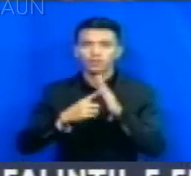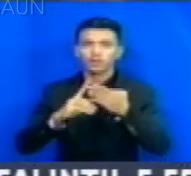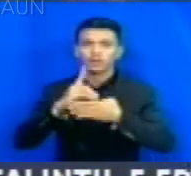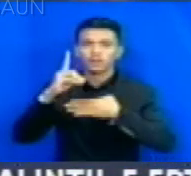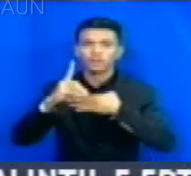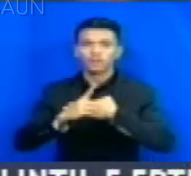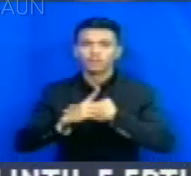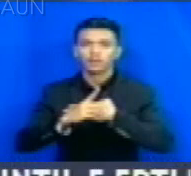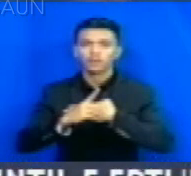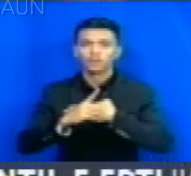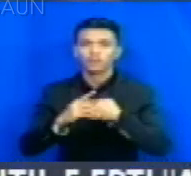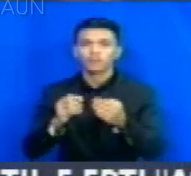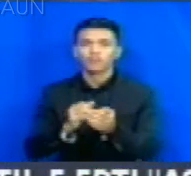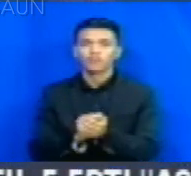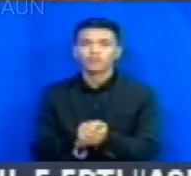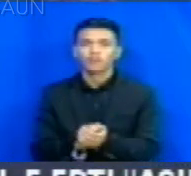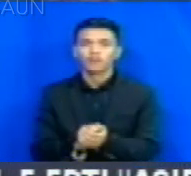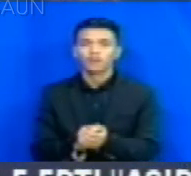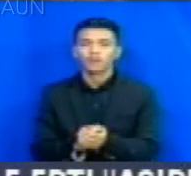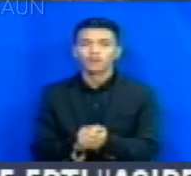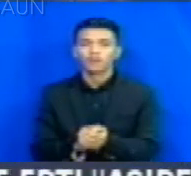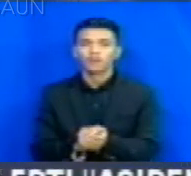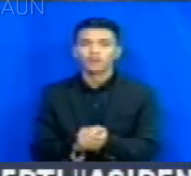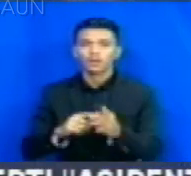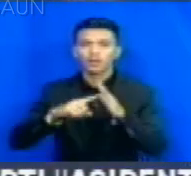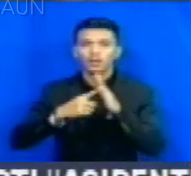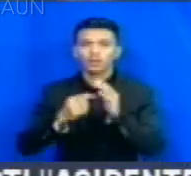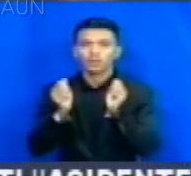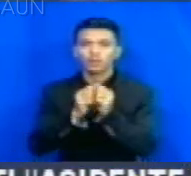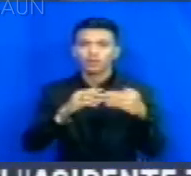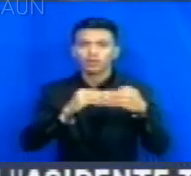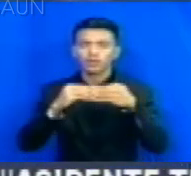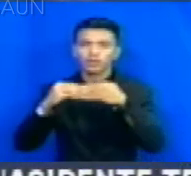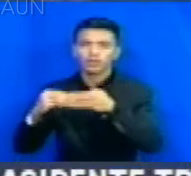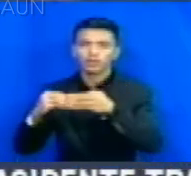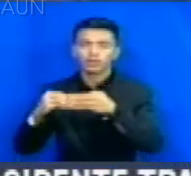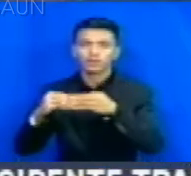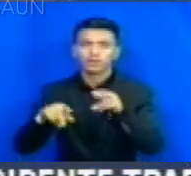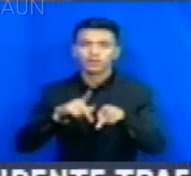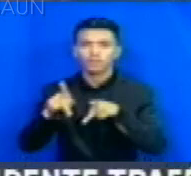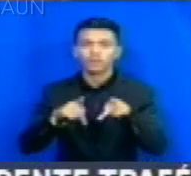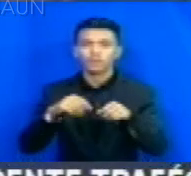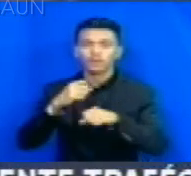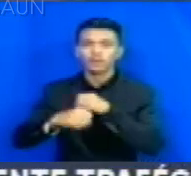desenvolvimento começa hahu, crescimento. Boa, hahu, quando o liderança, investidor liderança foi, é